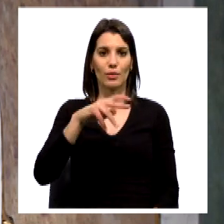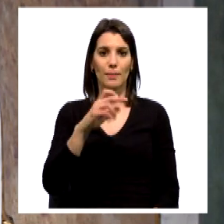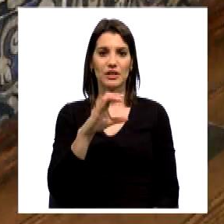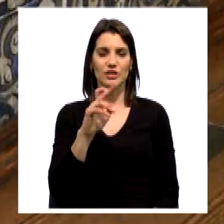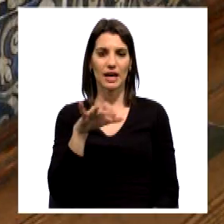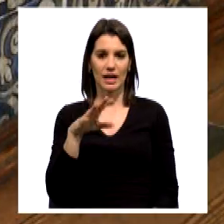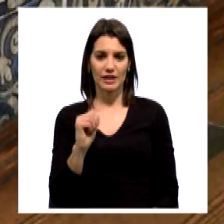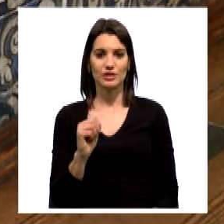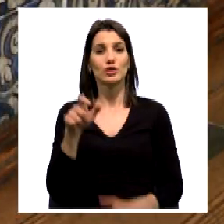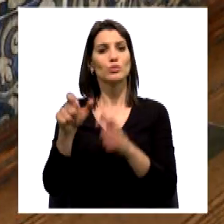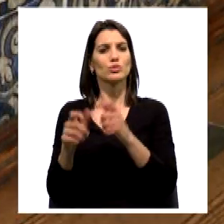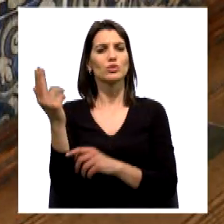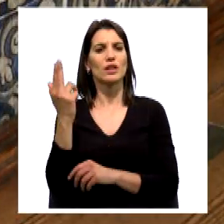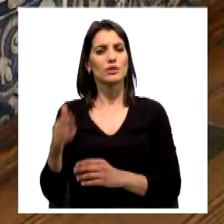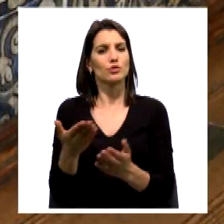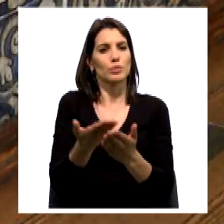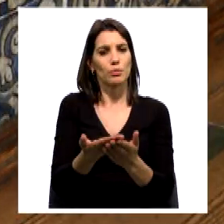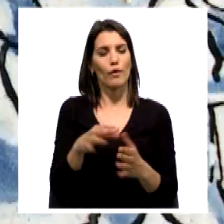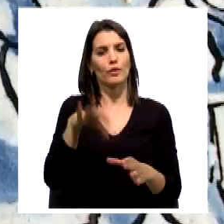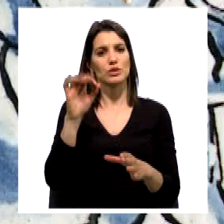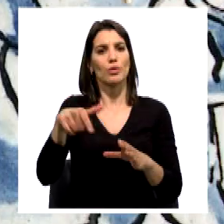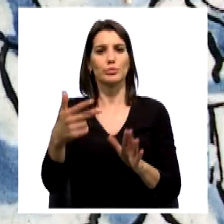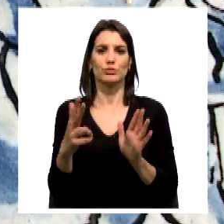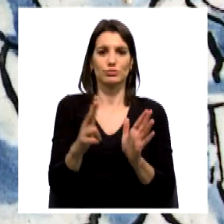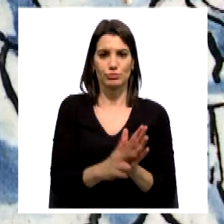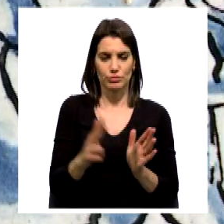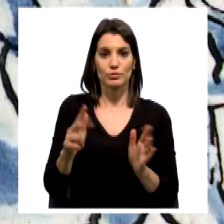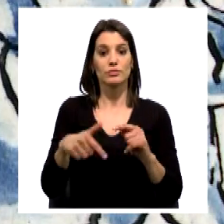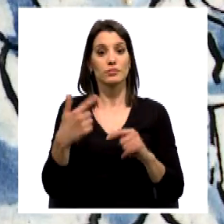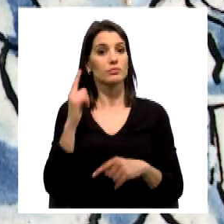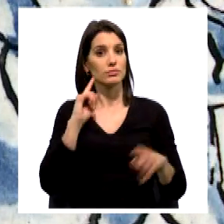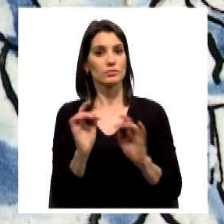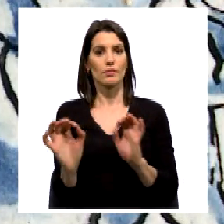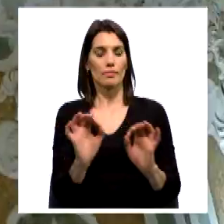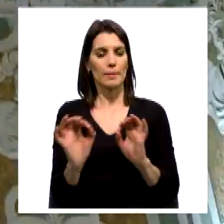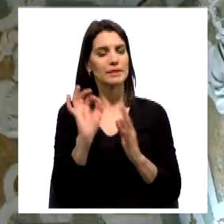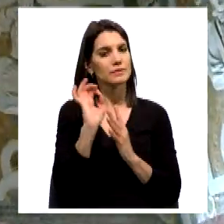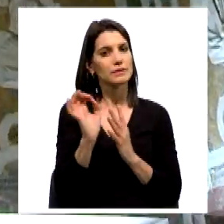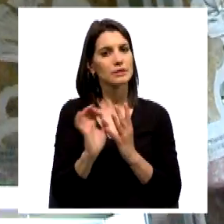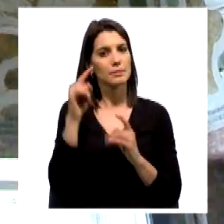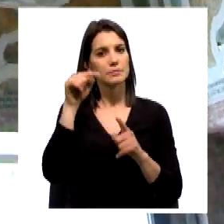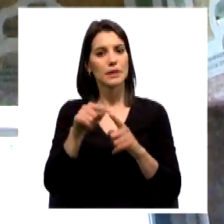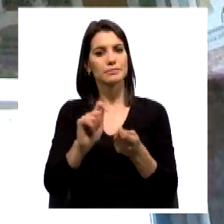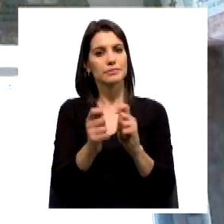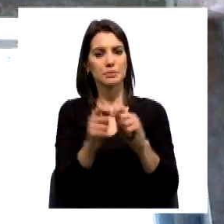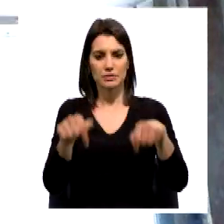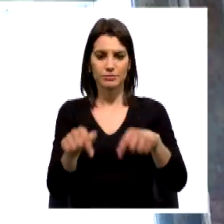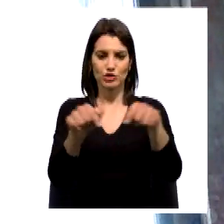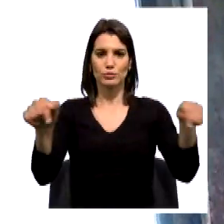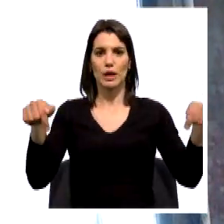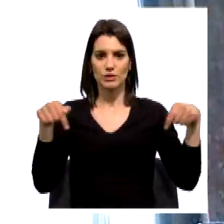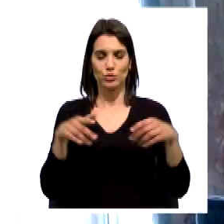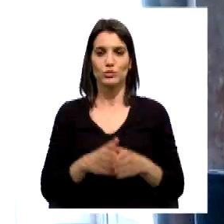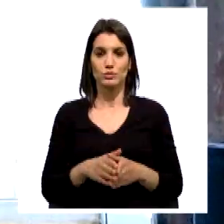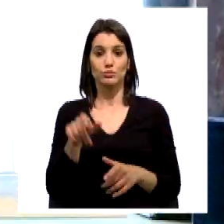Em geral, os artistas propõem-se à Fundação para serem aprovados pelo Conselho Cultural. Depois, o espetáculo é preparado em detalhe para se